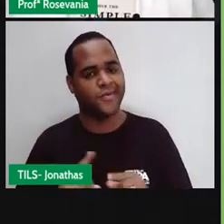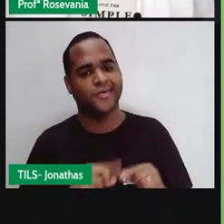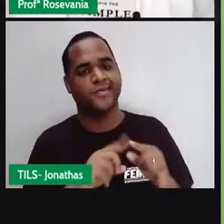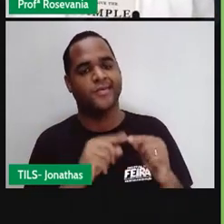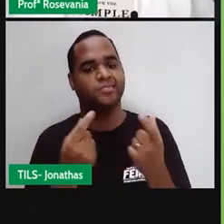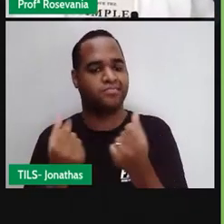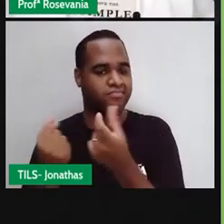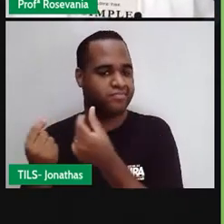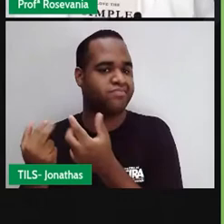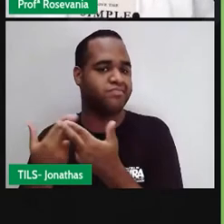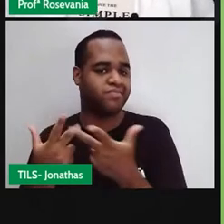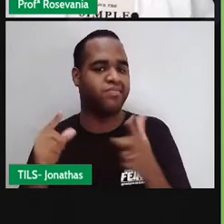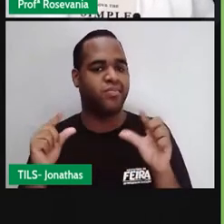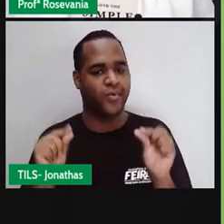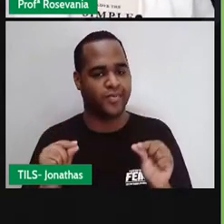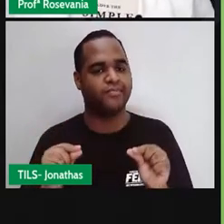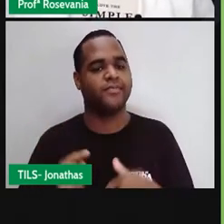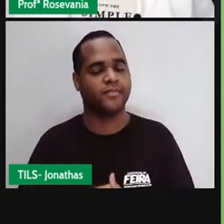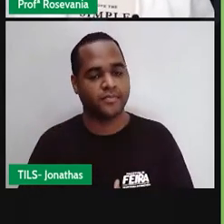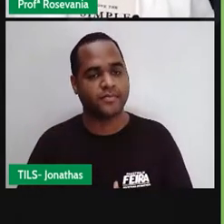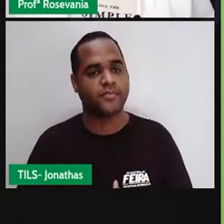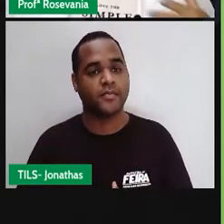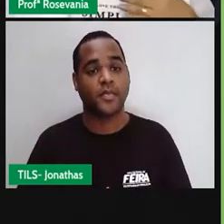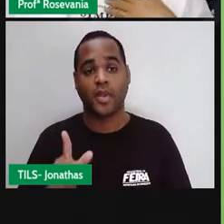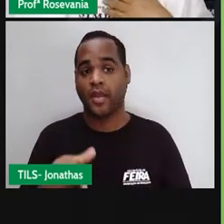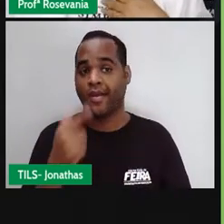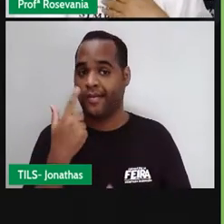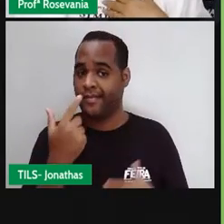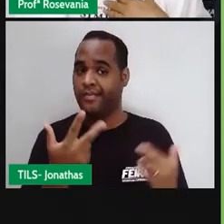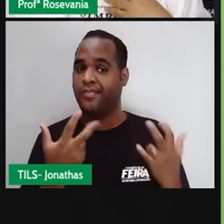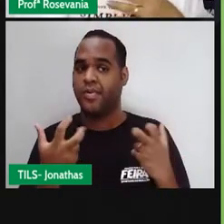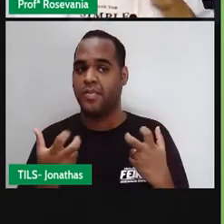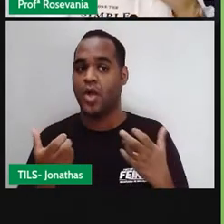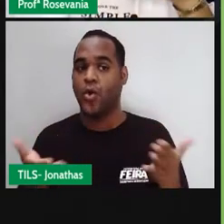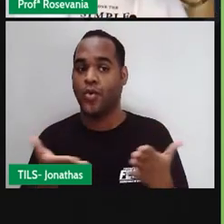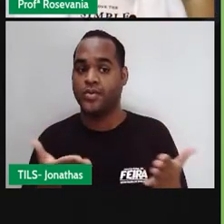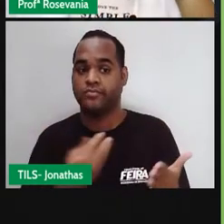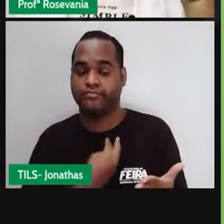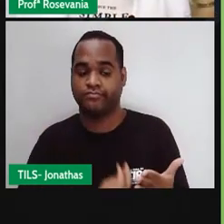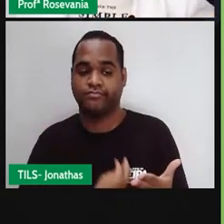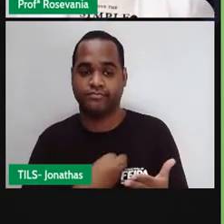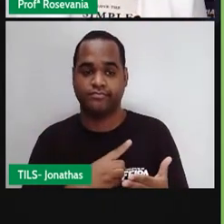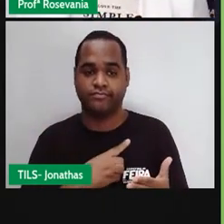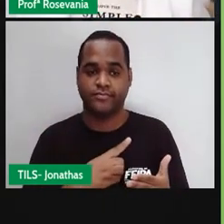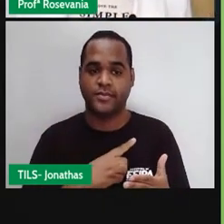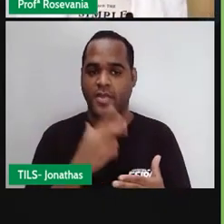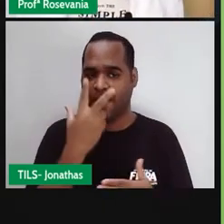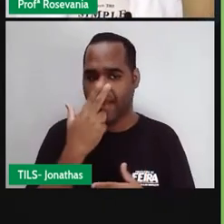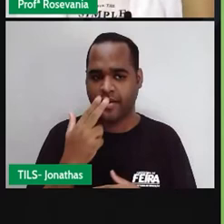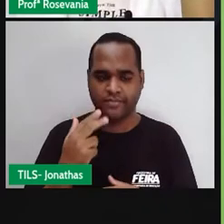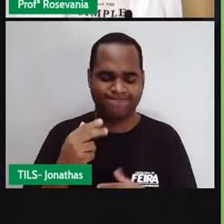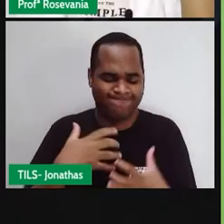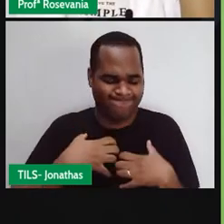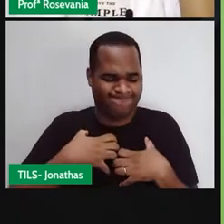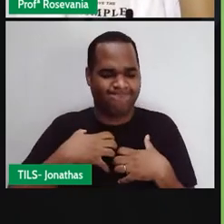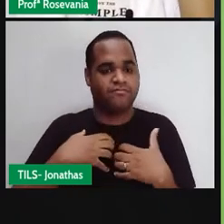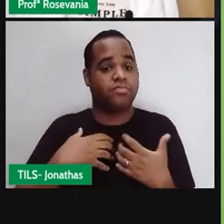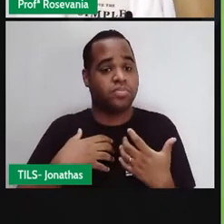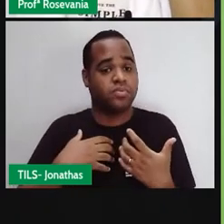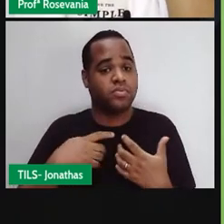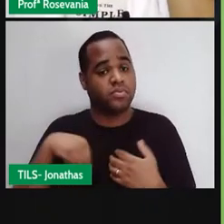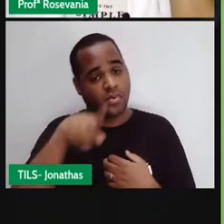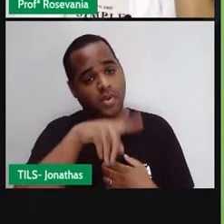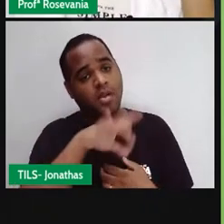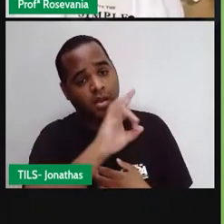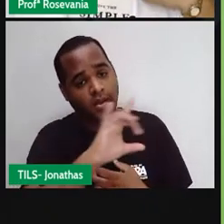capitalista, né? E aí, essa reflexão, esses reflexos atingiram a gente, né? Esses respingos atingiram a gente, e